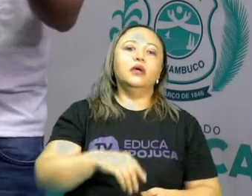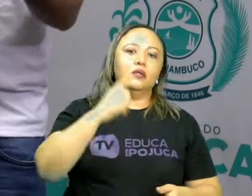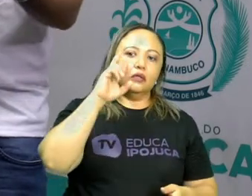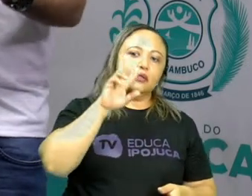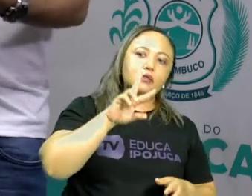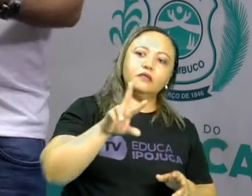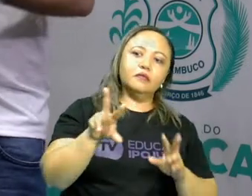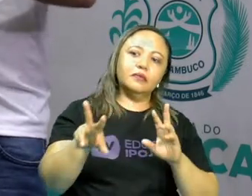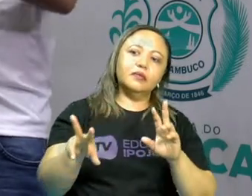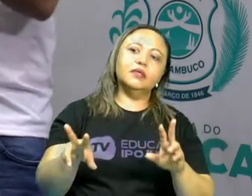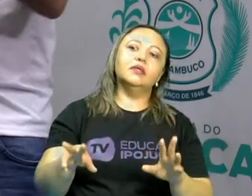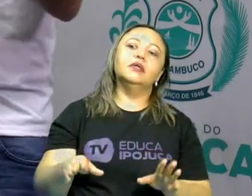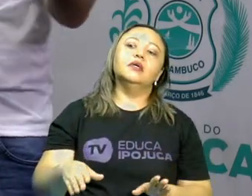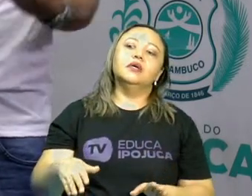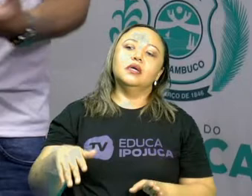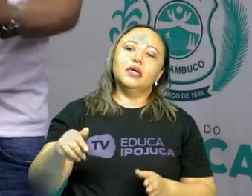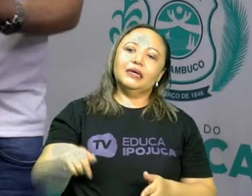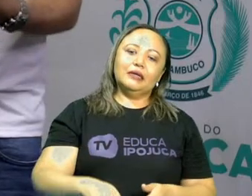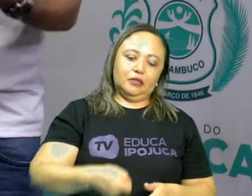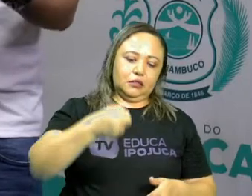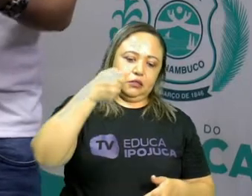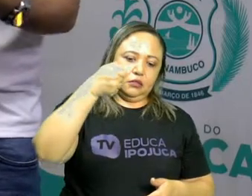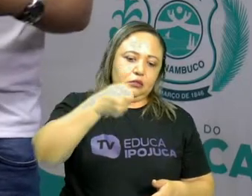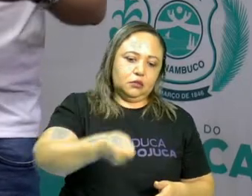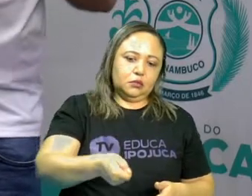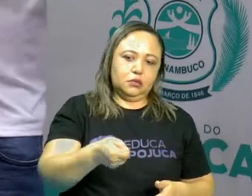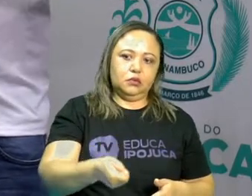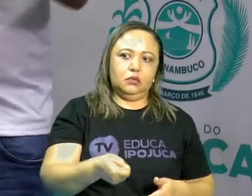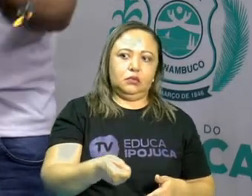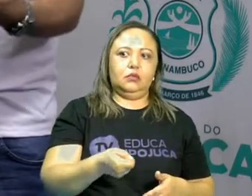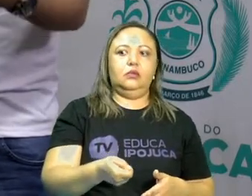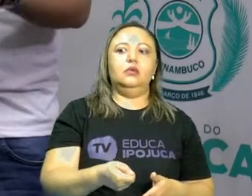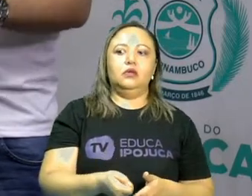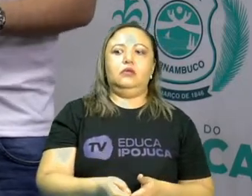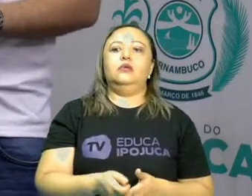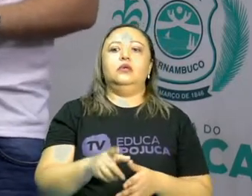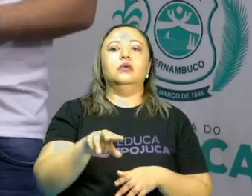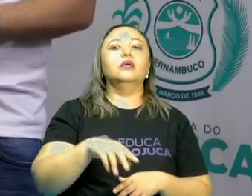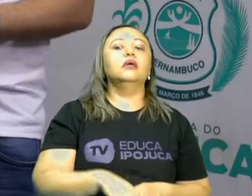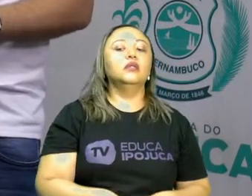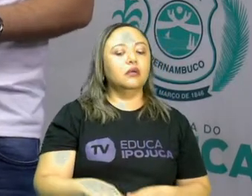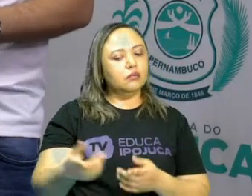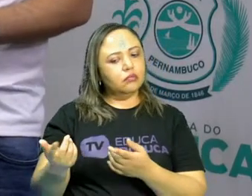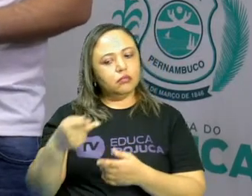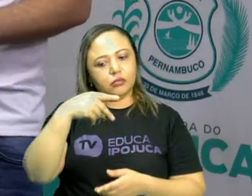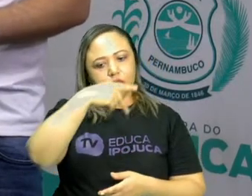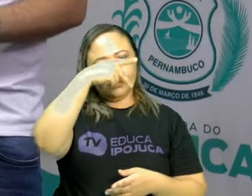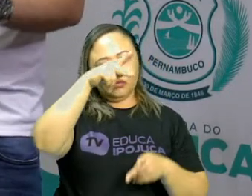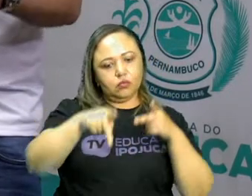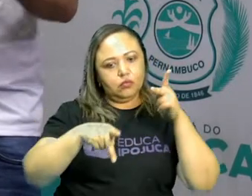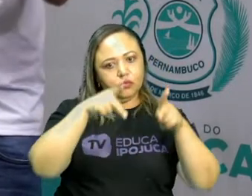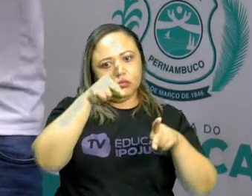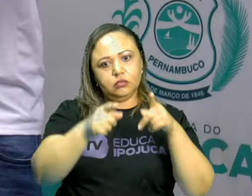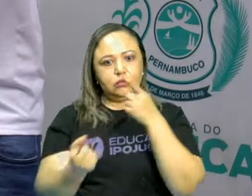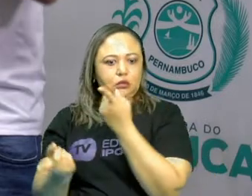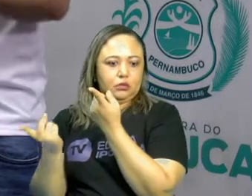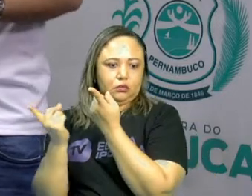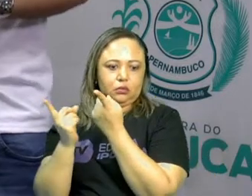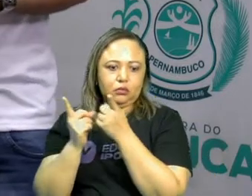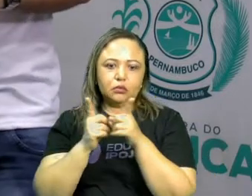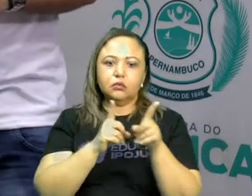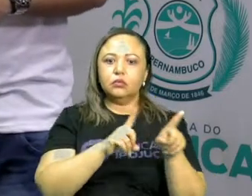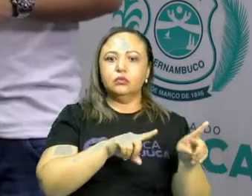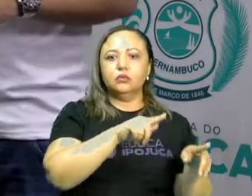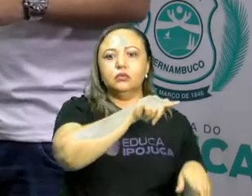nos fatores que vai dar essa exploração do povo pode fazer com que se revoltasse contra o antigo regime e vai gerar